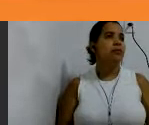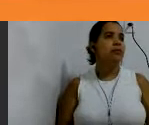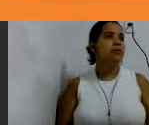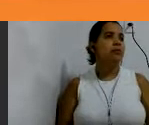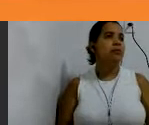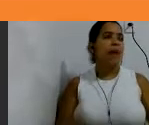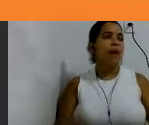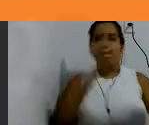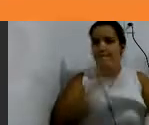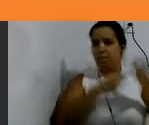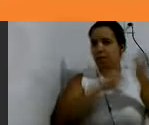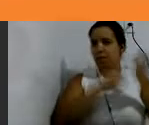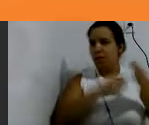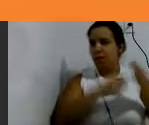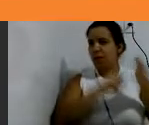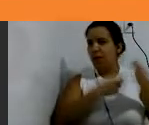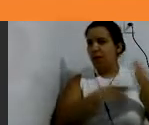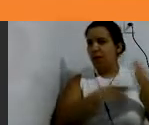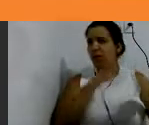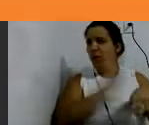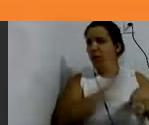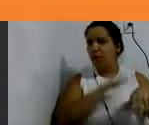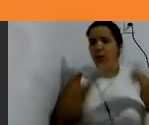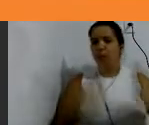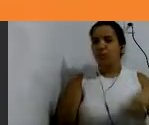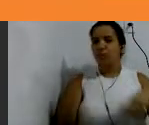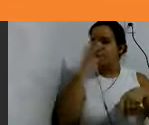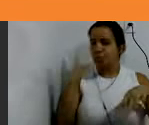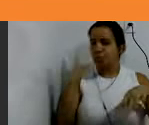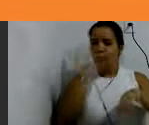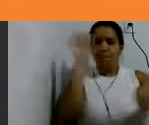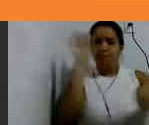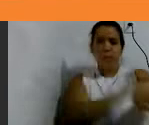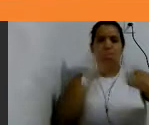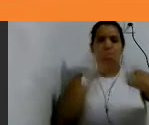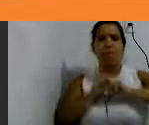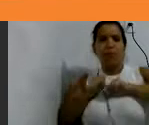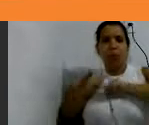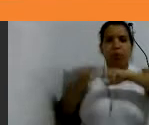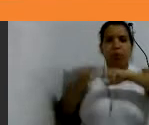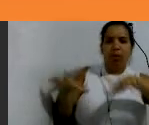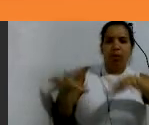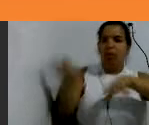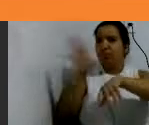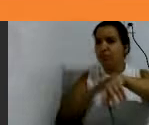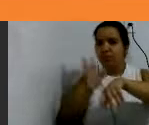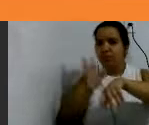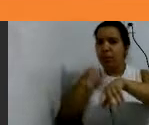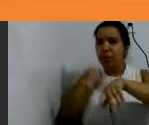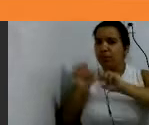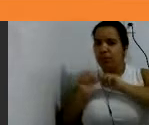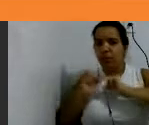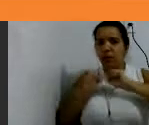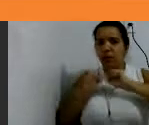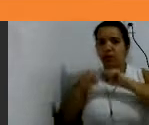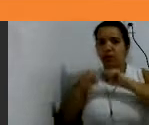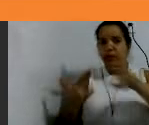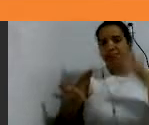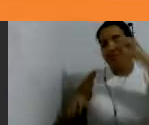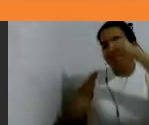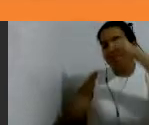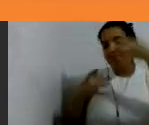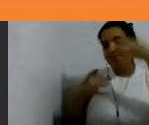multiplicador dessa doença, tipo assim, onde que ele vai, o mosquito vai picar ele, pode transmitir para outras pessoas, por ele estar contaminado? Exatamente. Então,